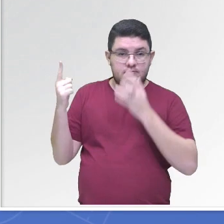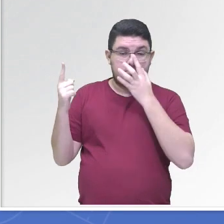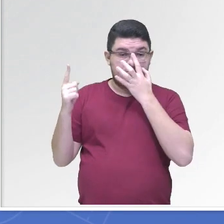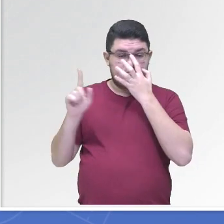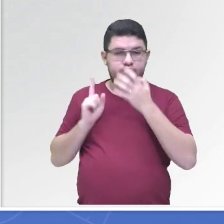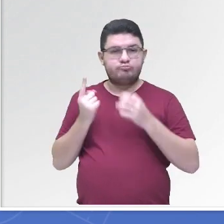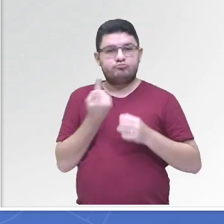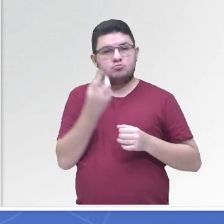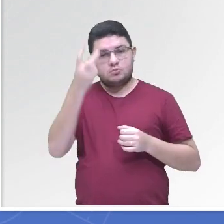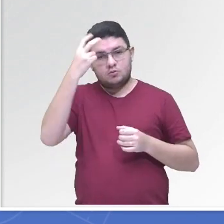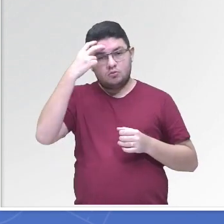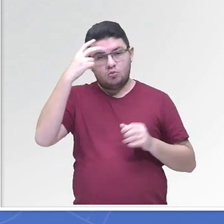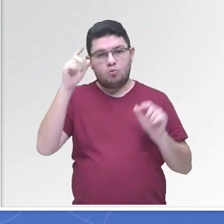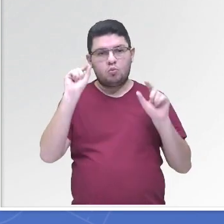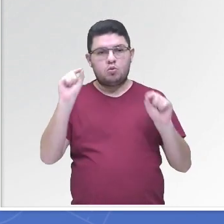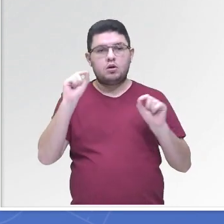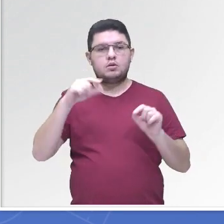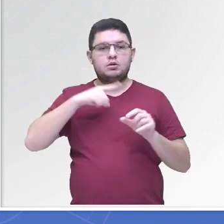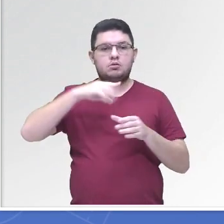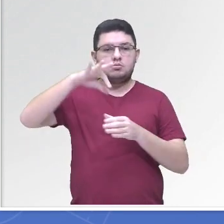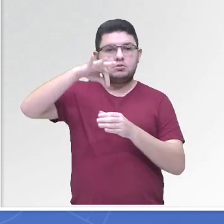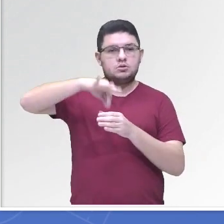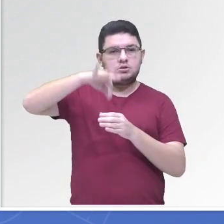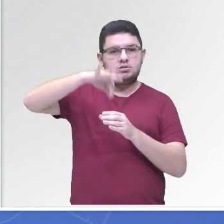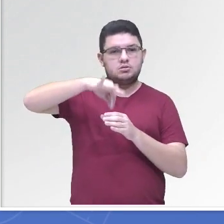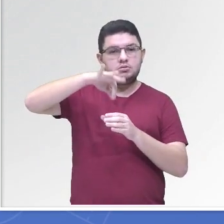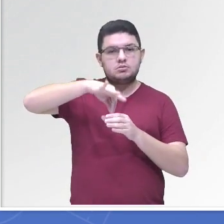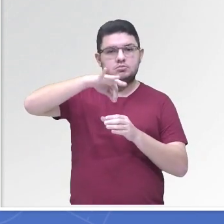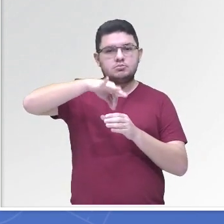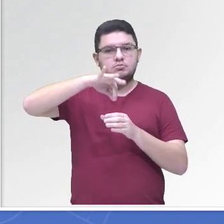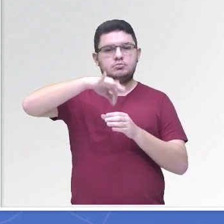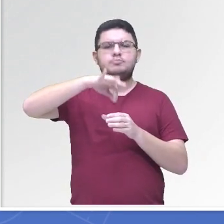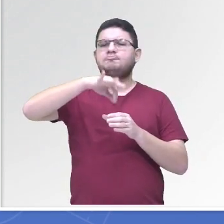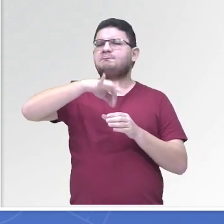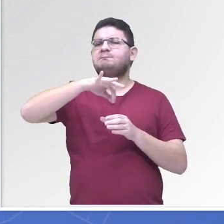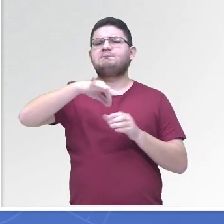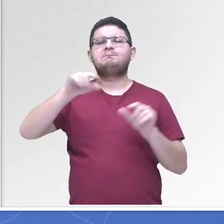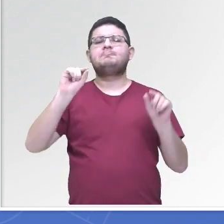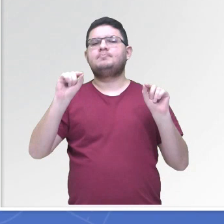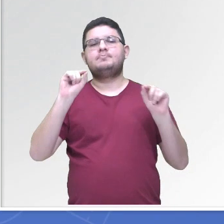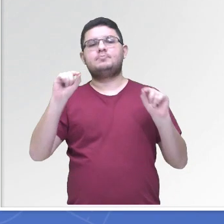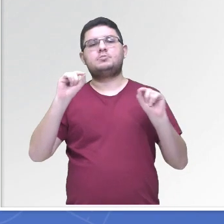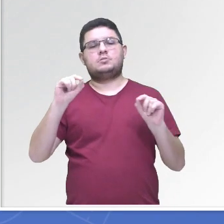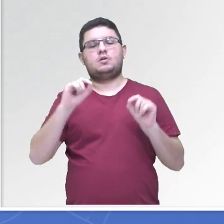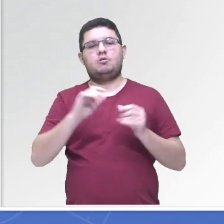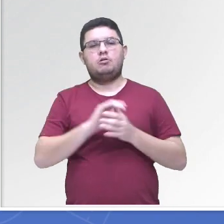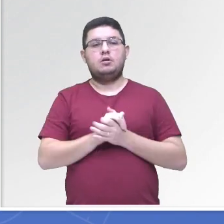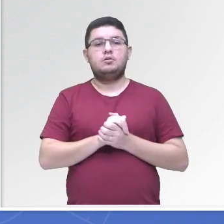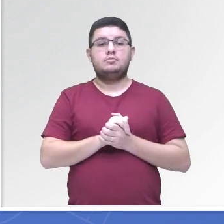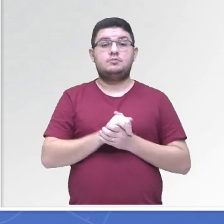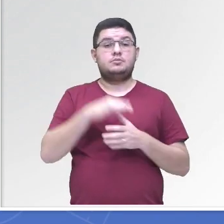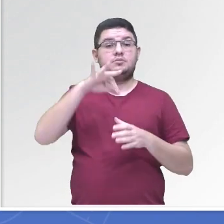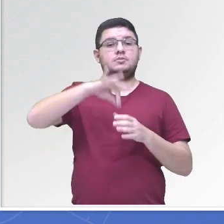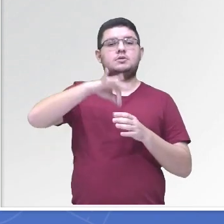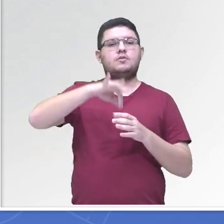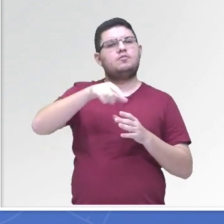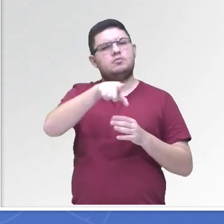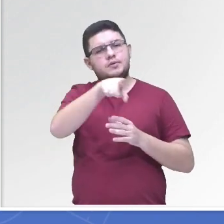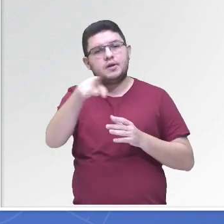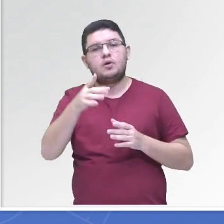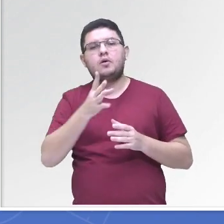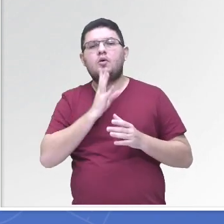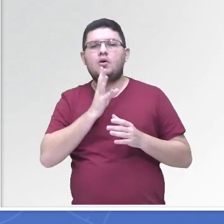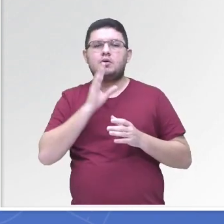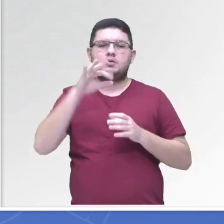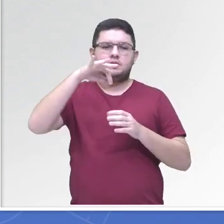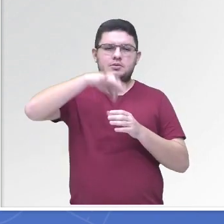nossa cultura, que é o chá, tá? A química do chá. E aí eu trouxe para vocês um chá bem conhecido, né? Um